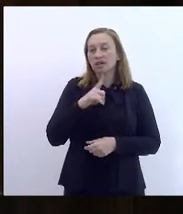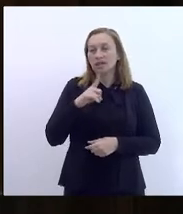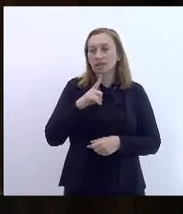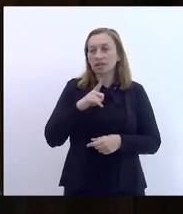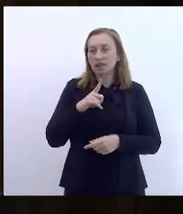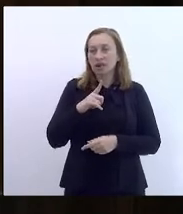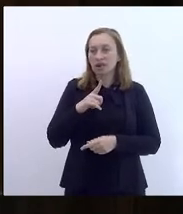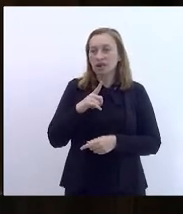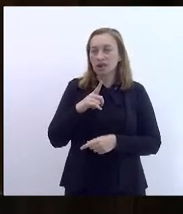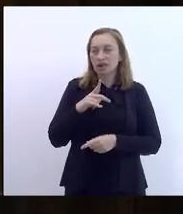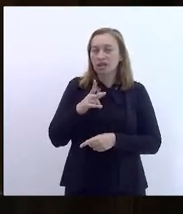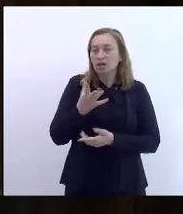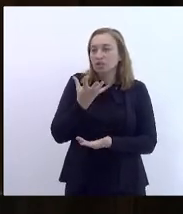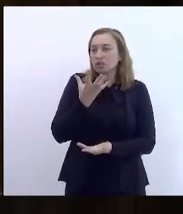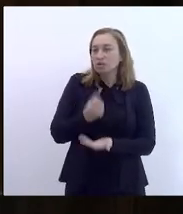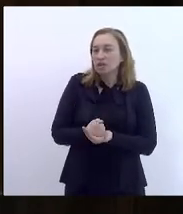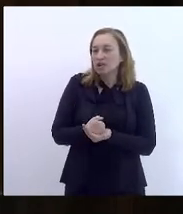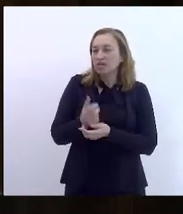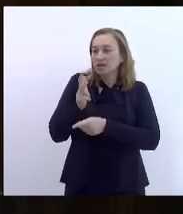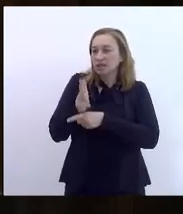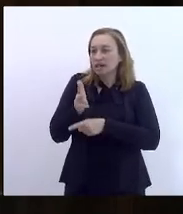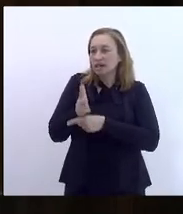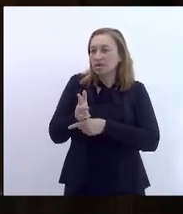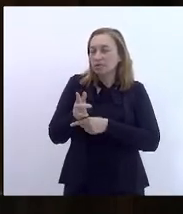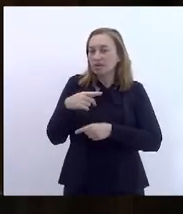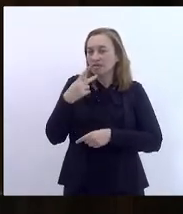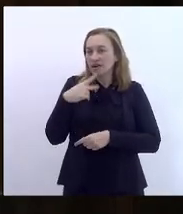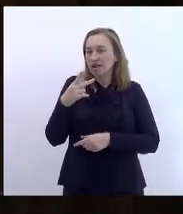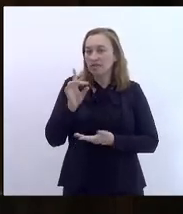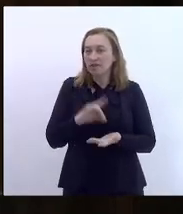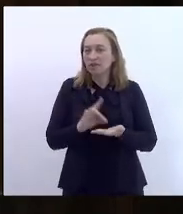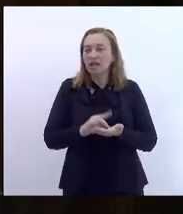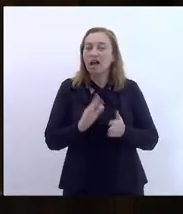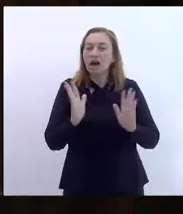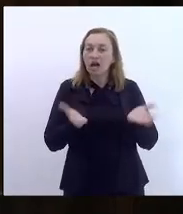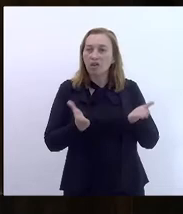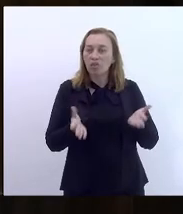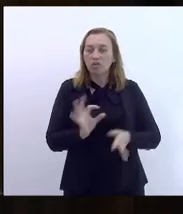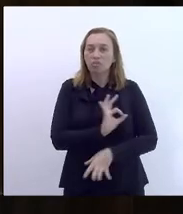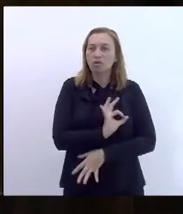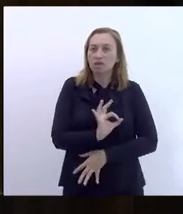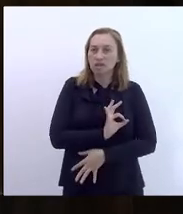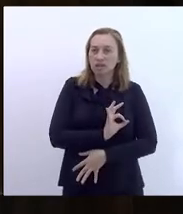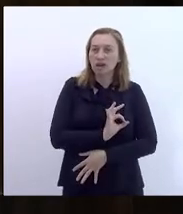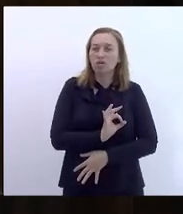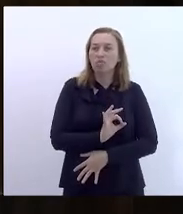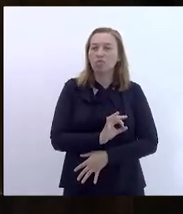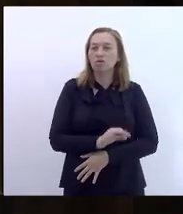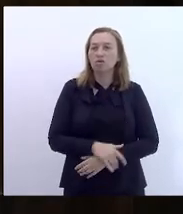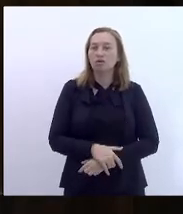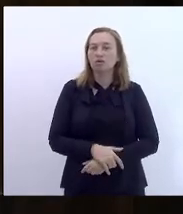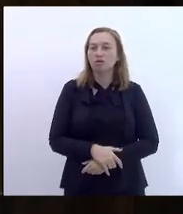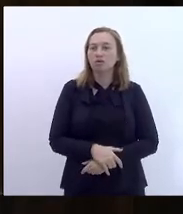ter de imagens da câmera para desmentir agora o policial Como disse o